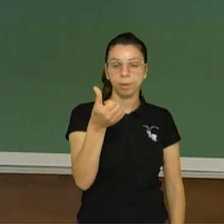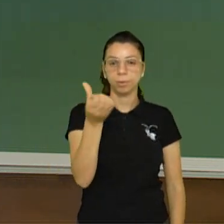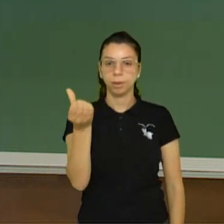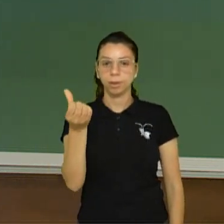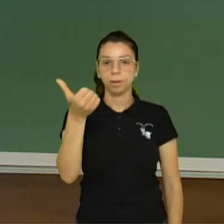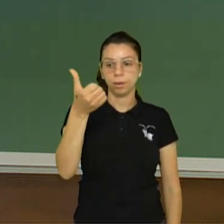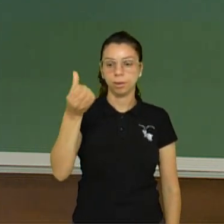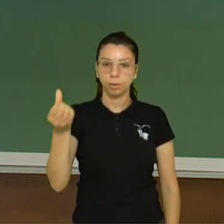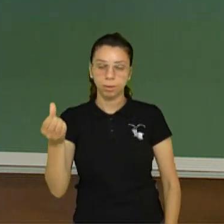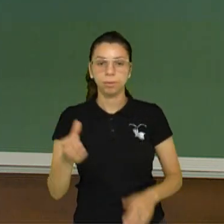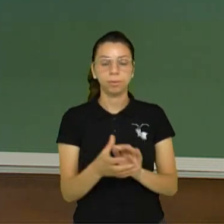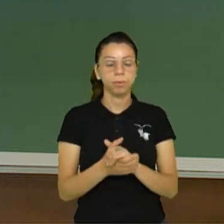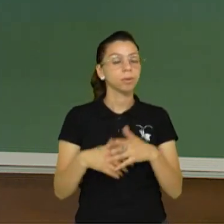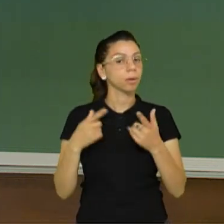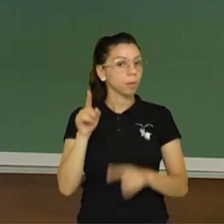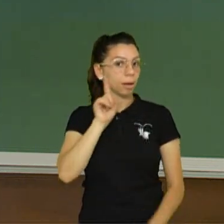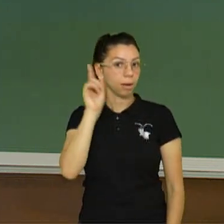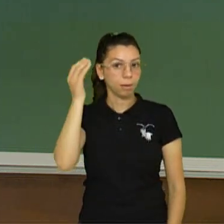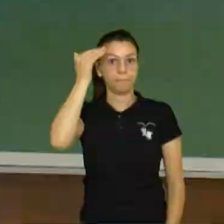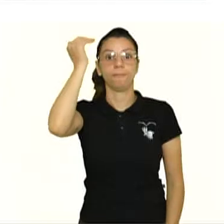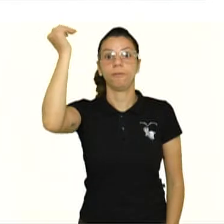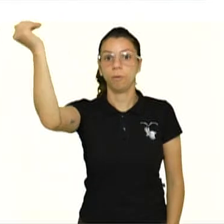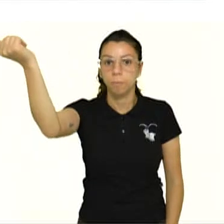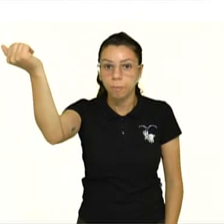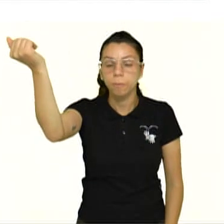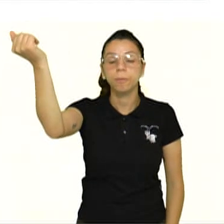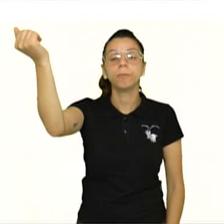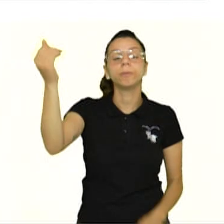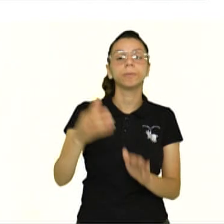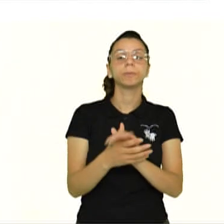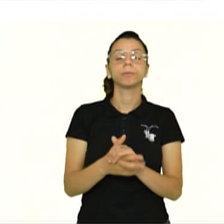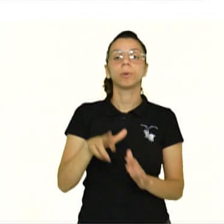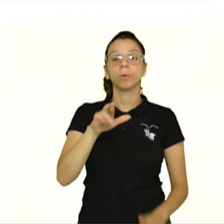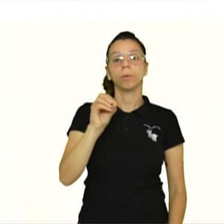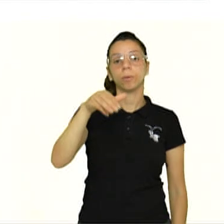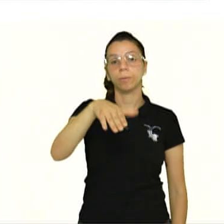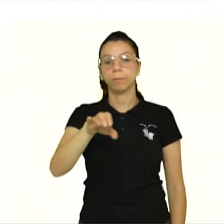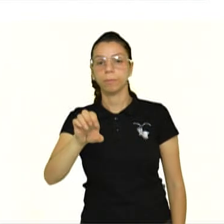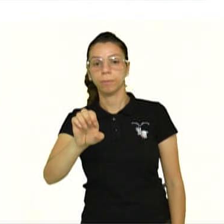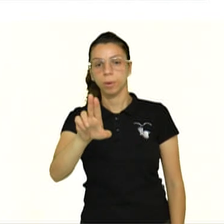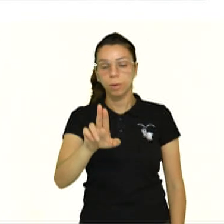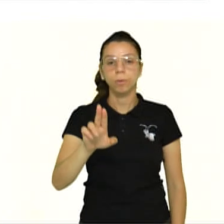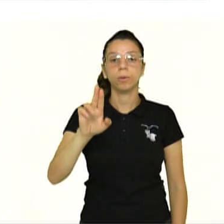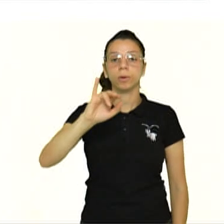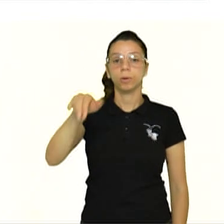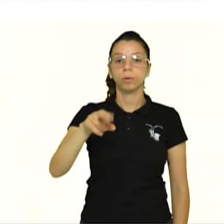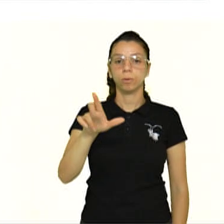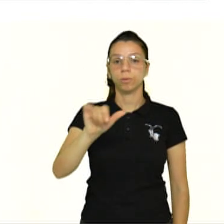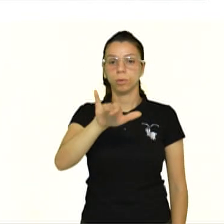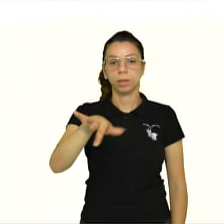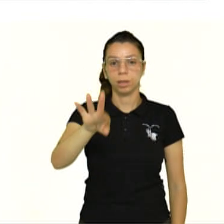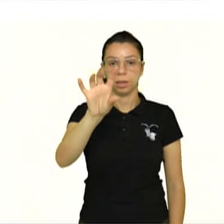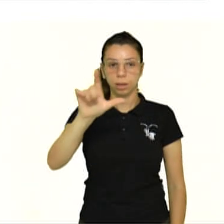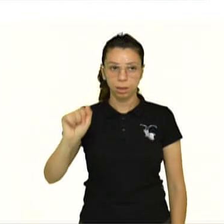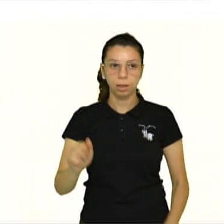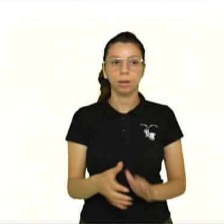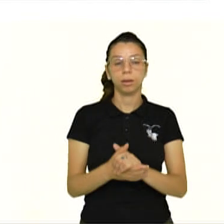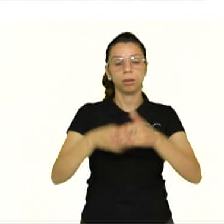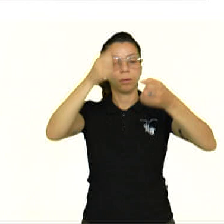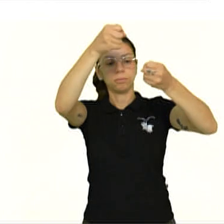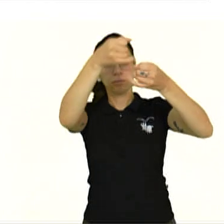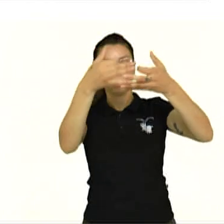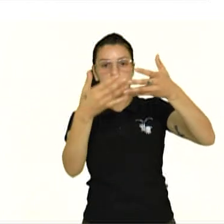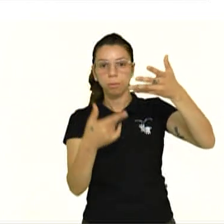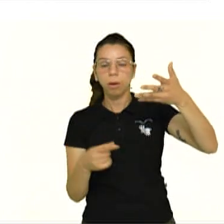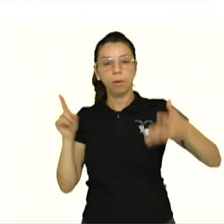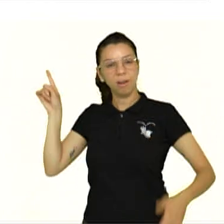muito lidas, obras ditas clássicas, né? Romeu e Julieta, Hamlet, Otelo, Rei Lear, A